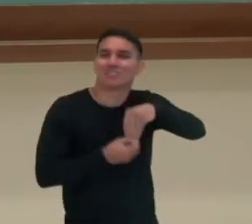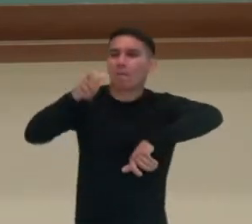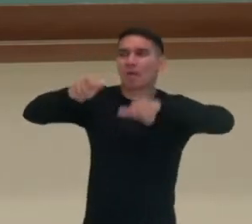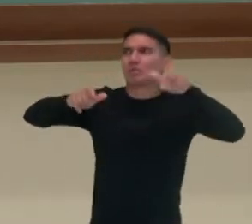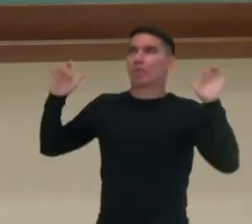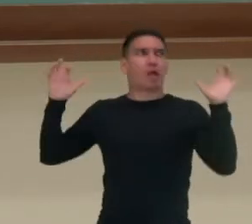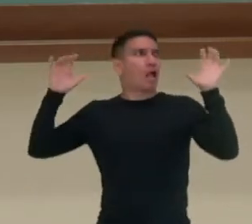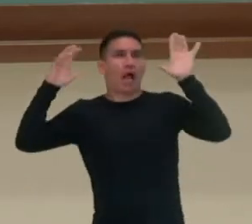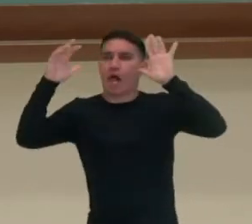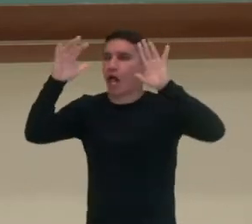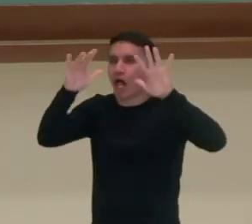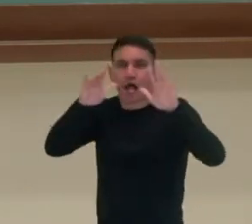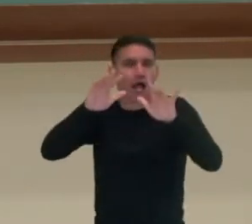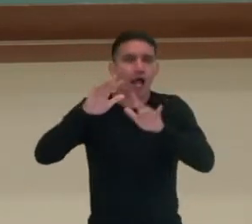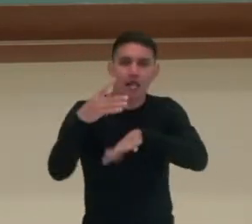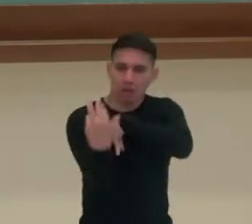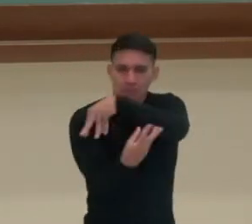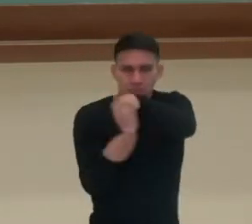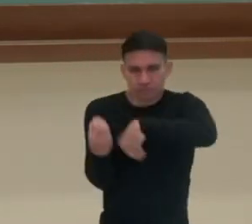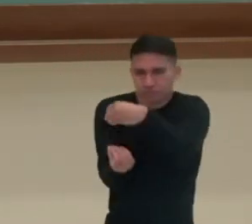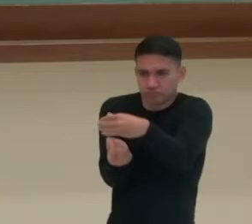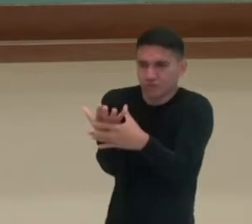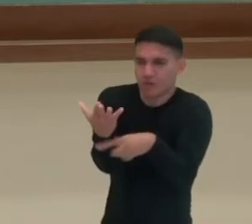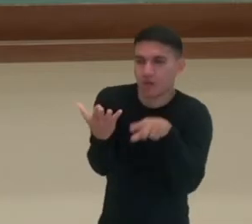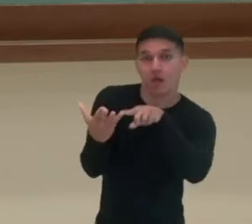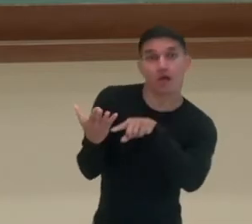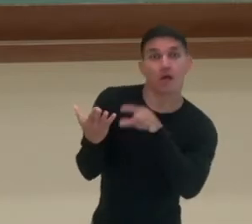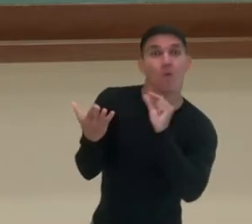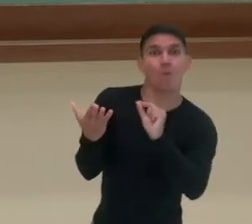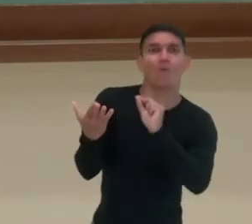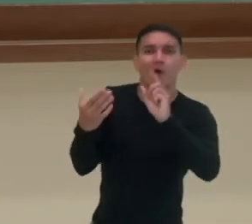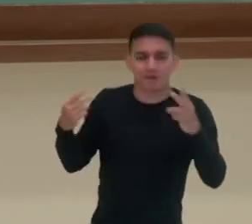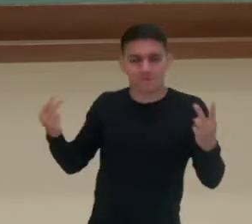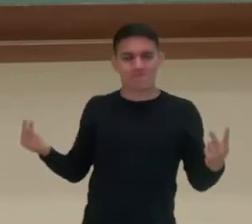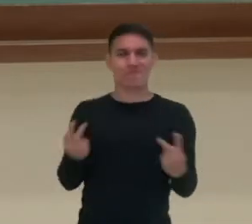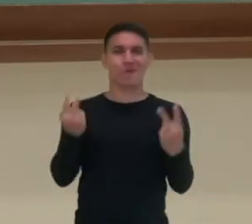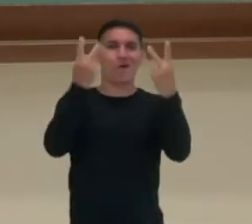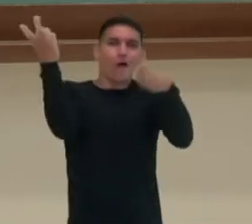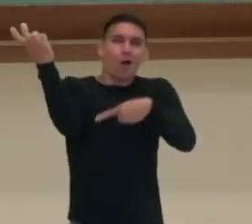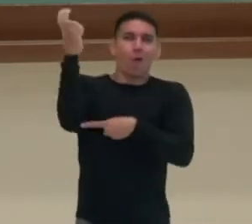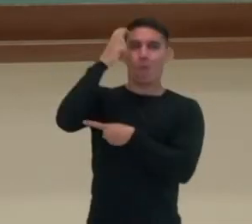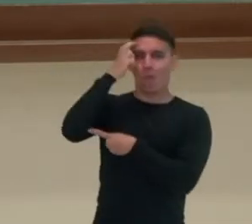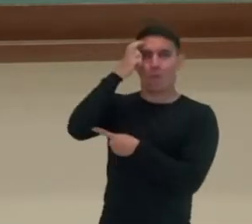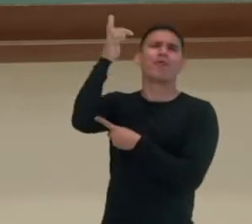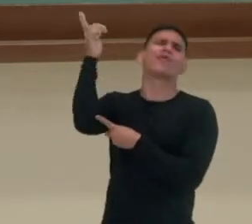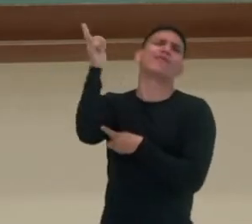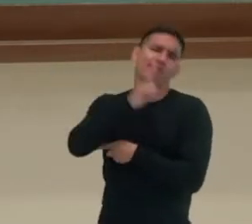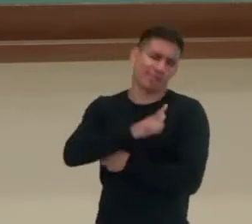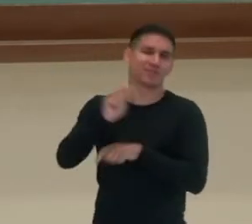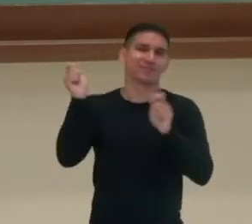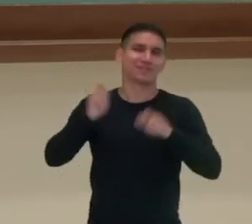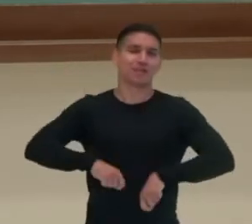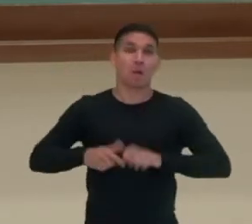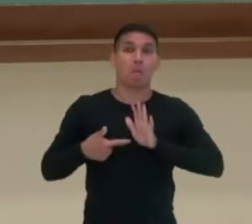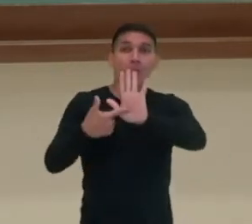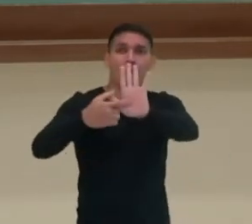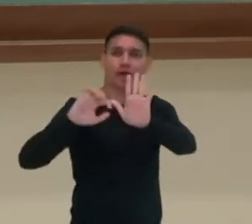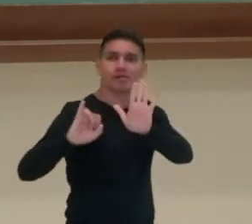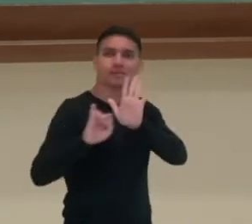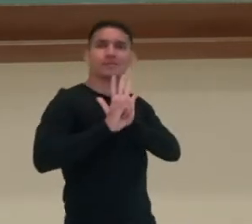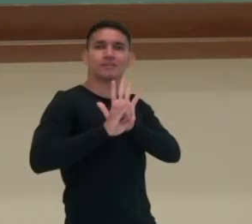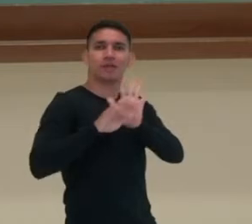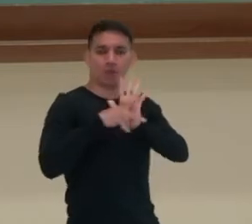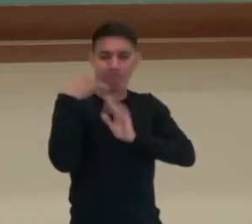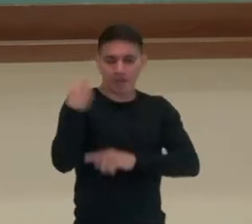tudo que é lugar com os indígenas que vai dar esta riqueza cultural que hoje forma a identidade do nosso povo